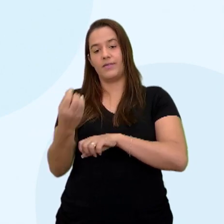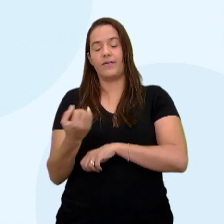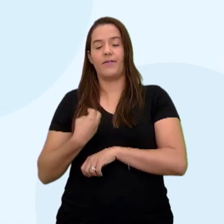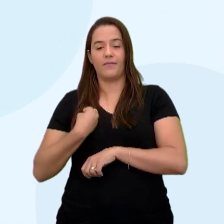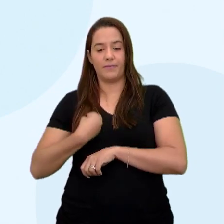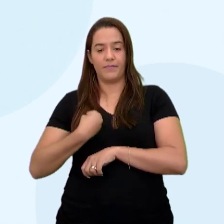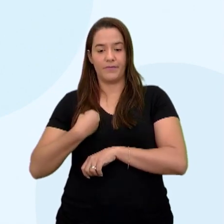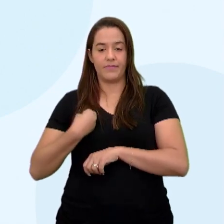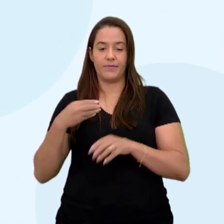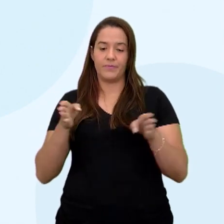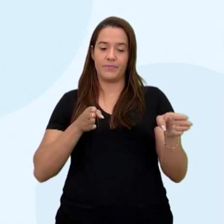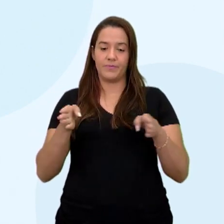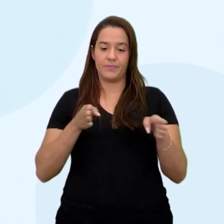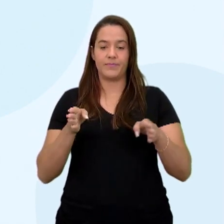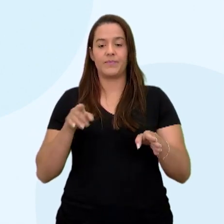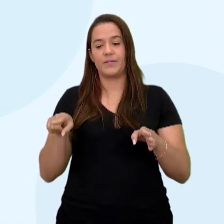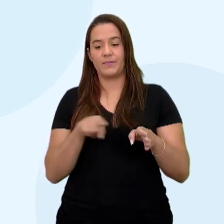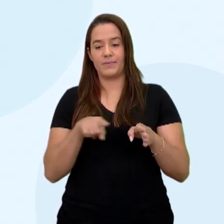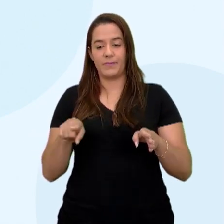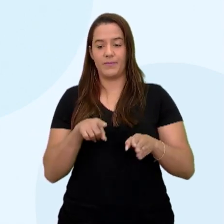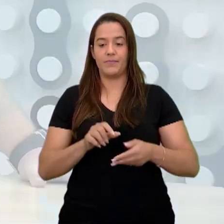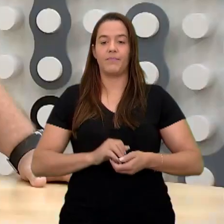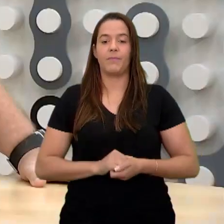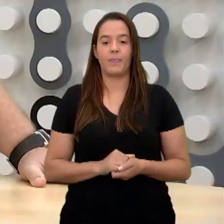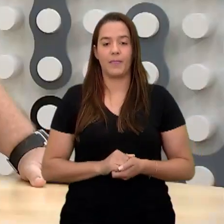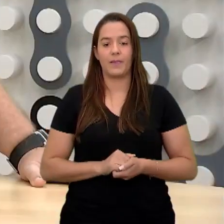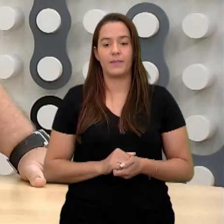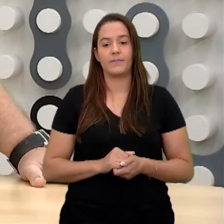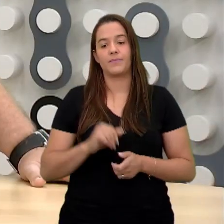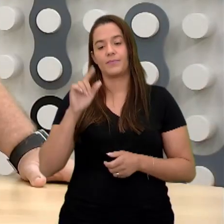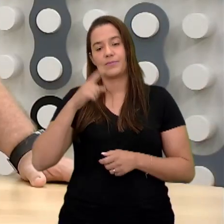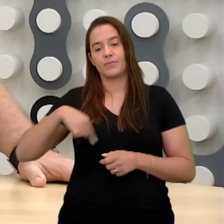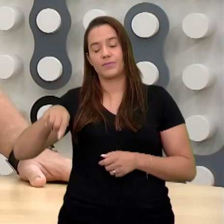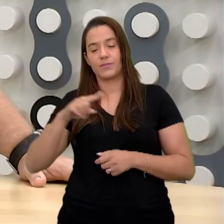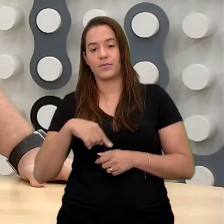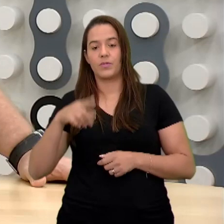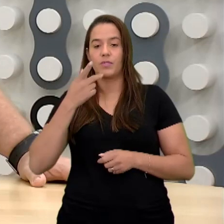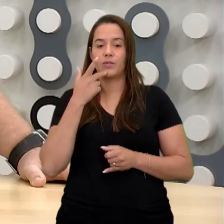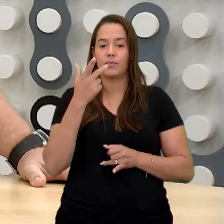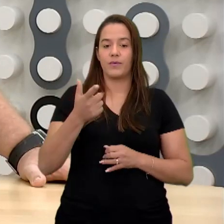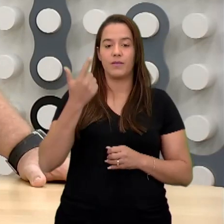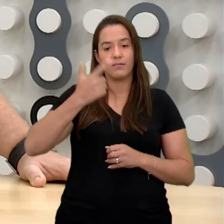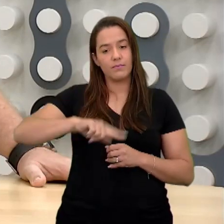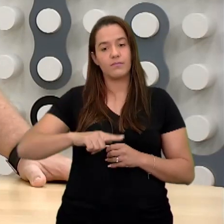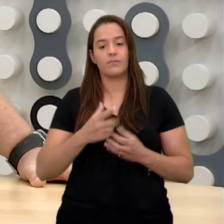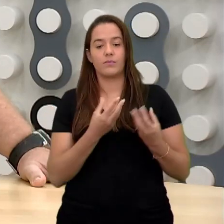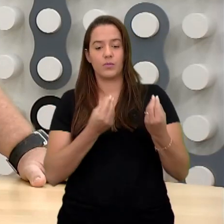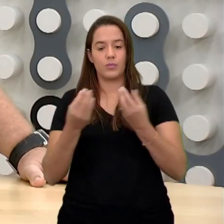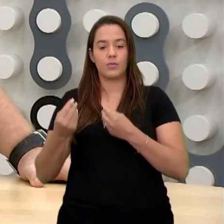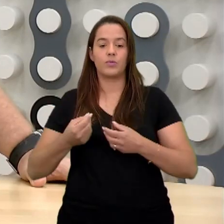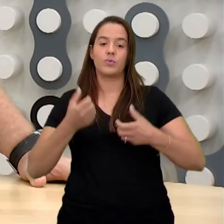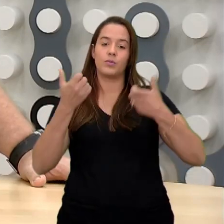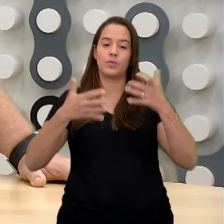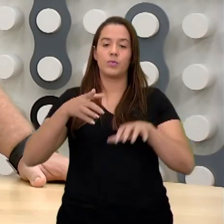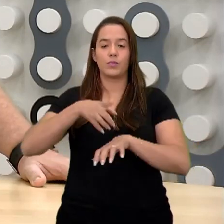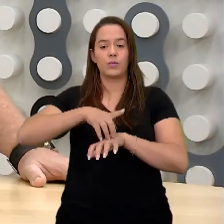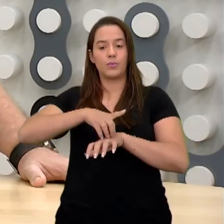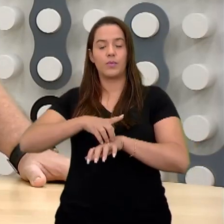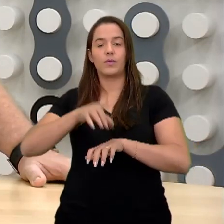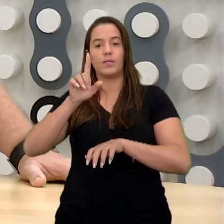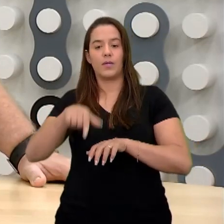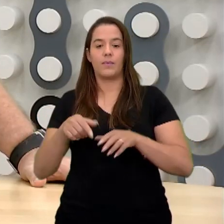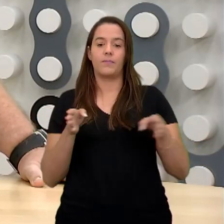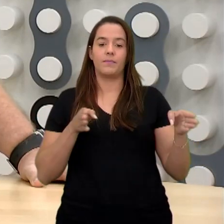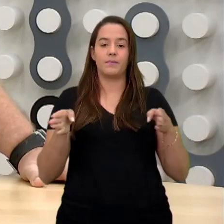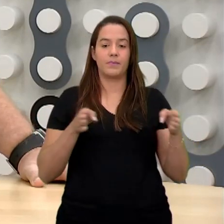na era mesozoica, tá certo? E é a fase aí que a gente fala, né, quando fala muito aí dos dinossauros, é o período aí,